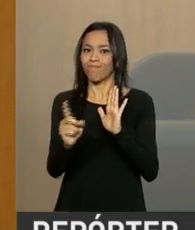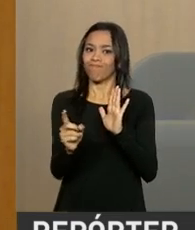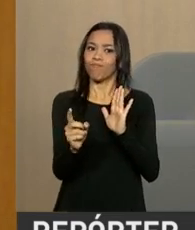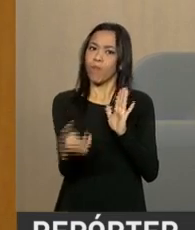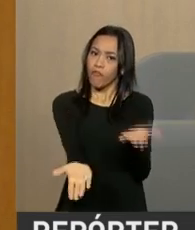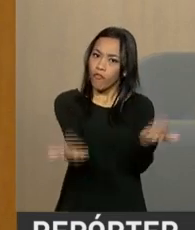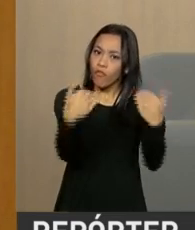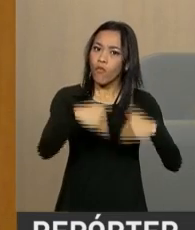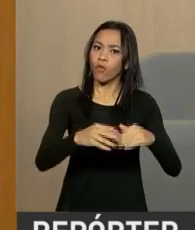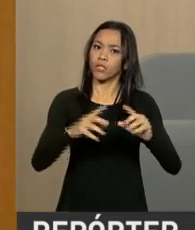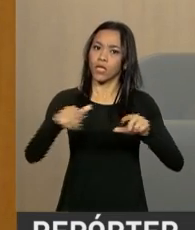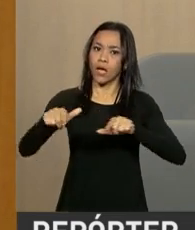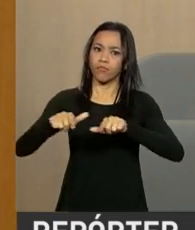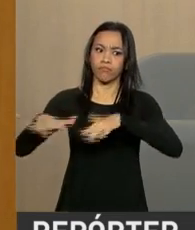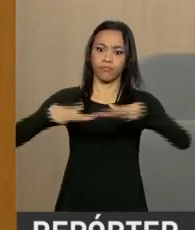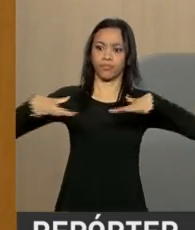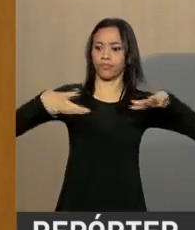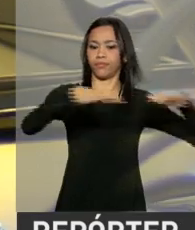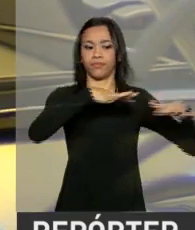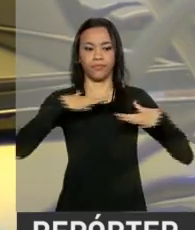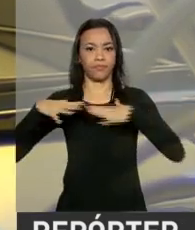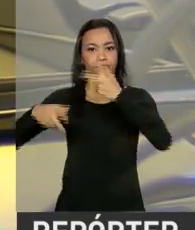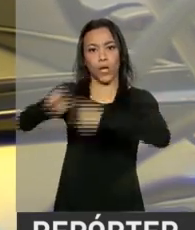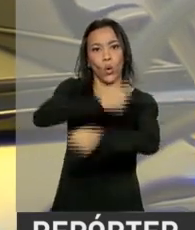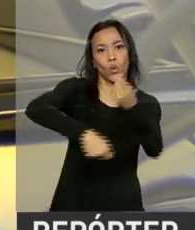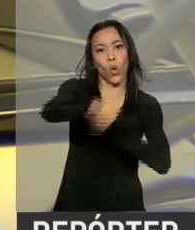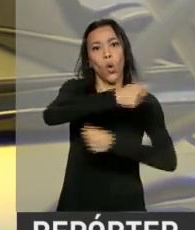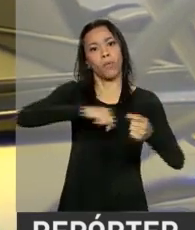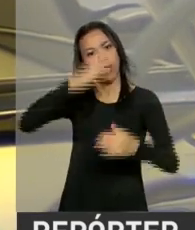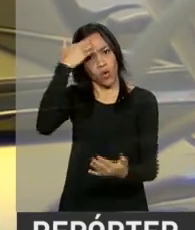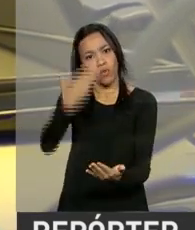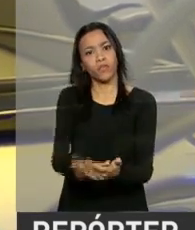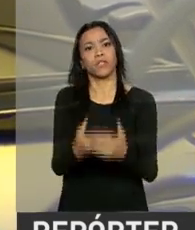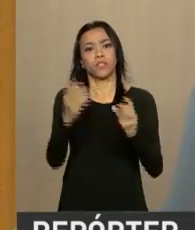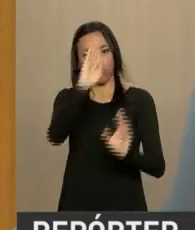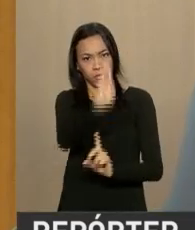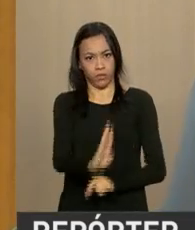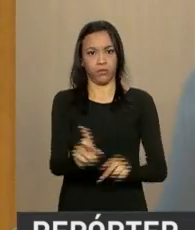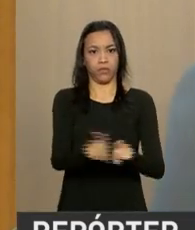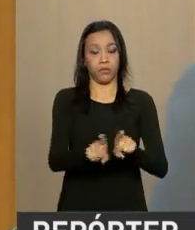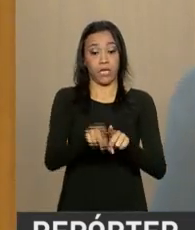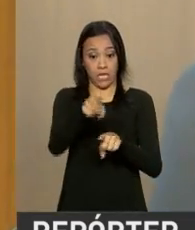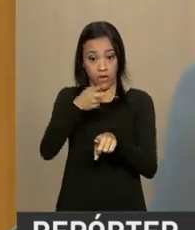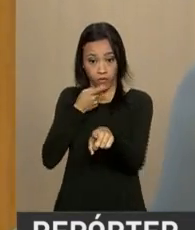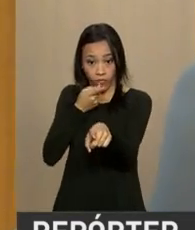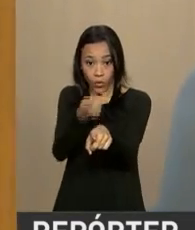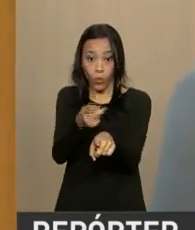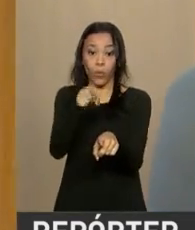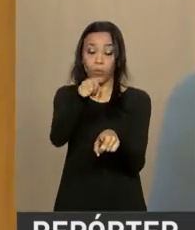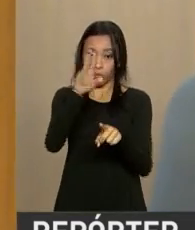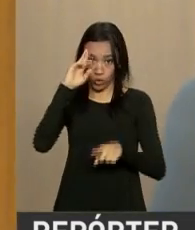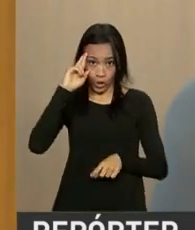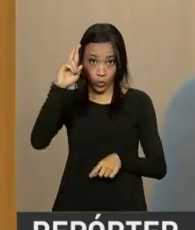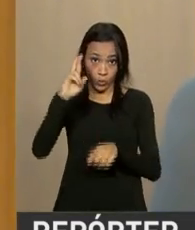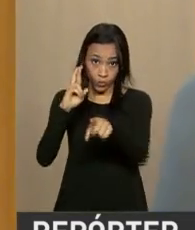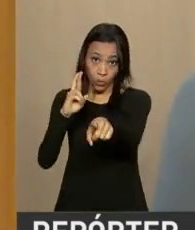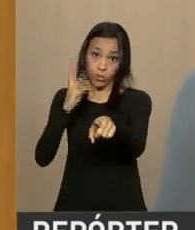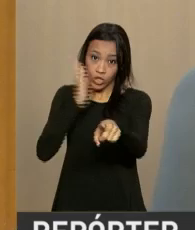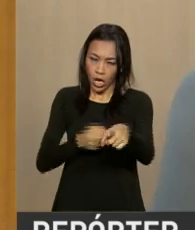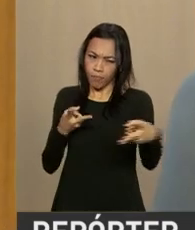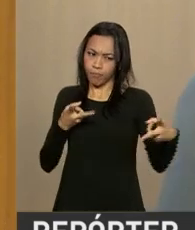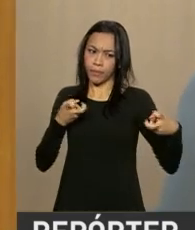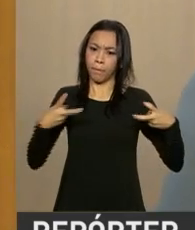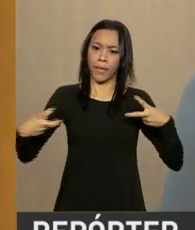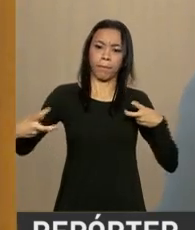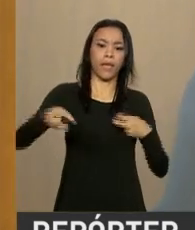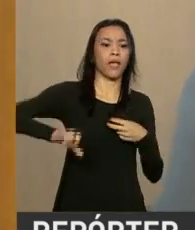atividade econômica e da recuperação da confiança, o que, segundo o diretor de política econômica do órgão, já é percebido em